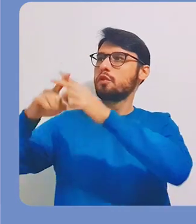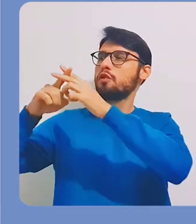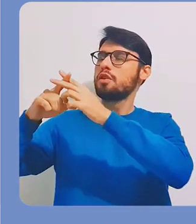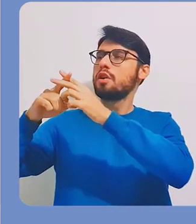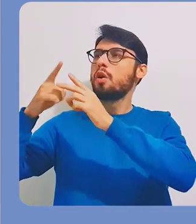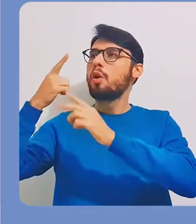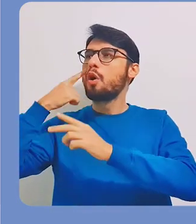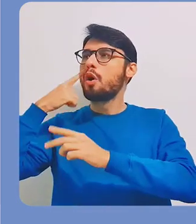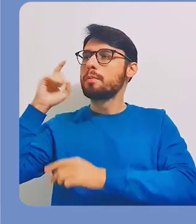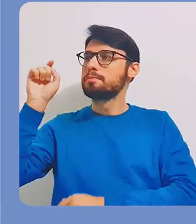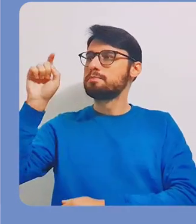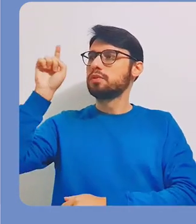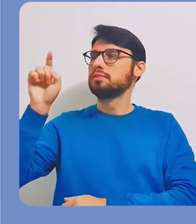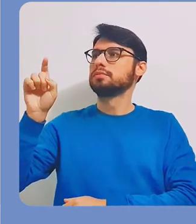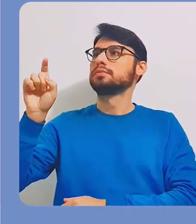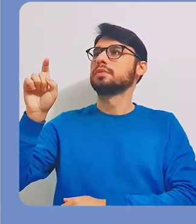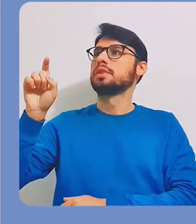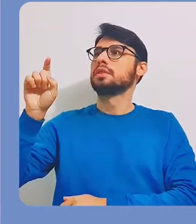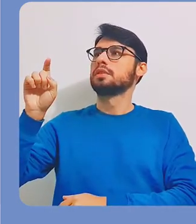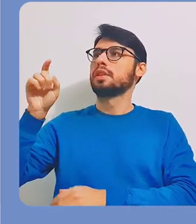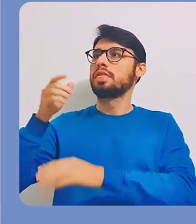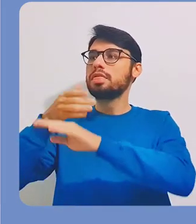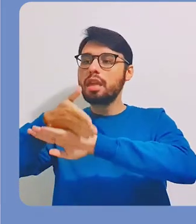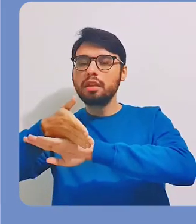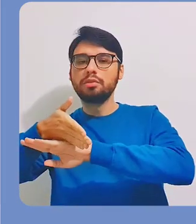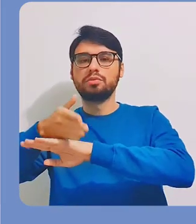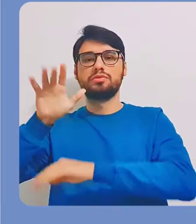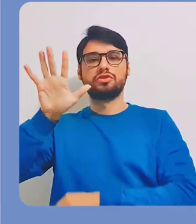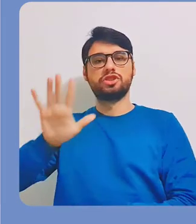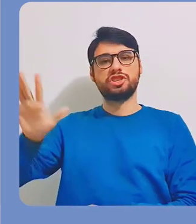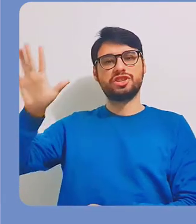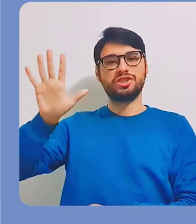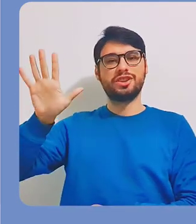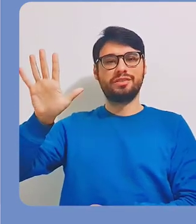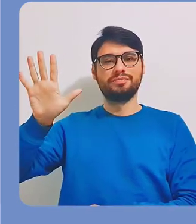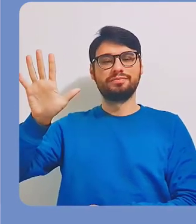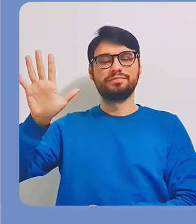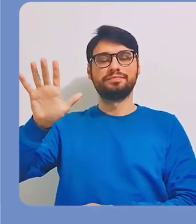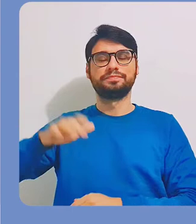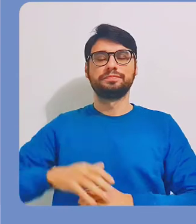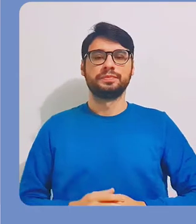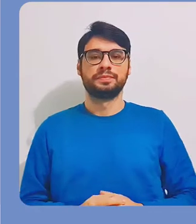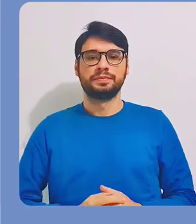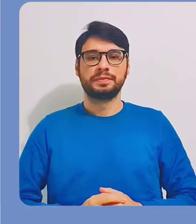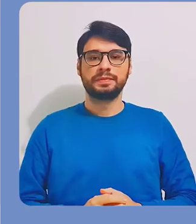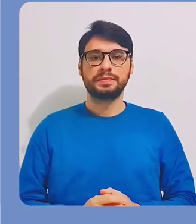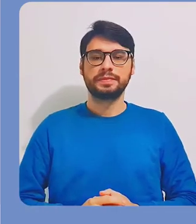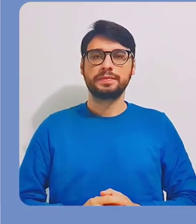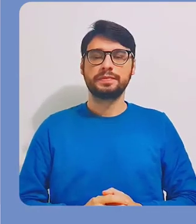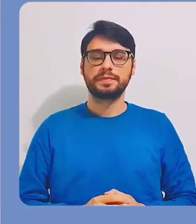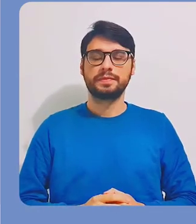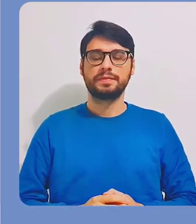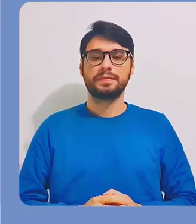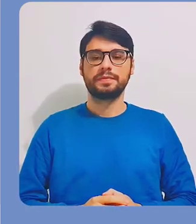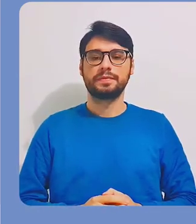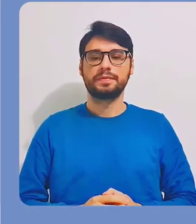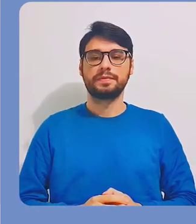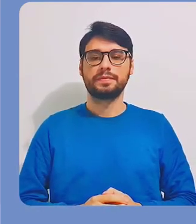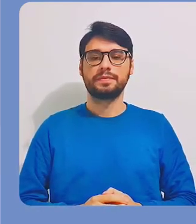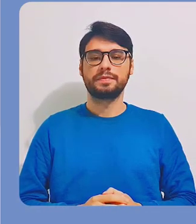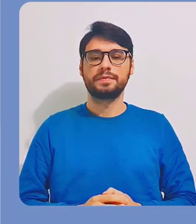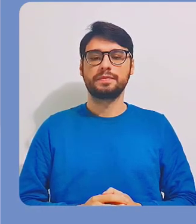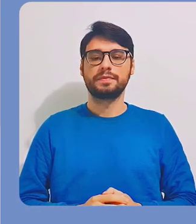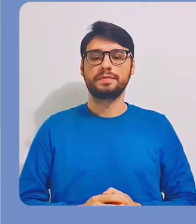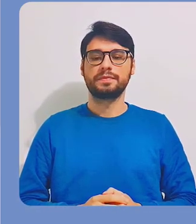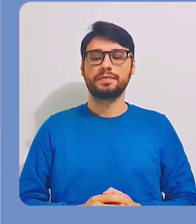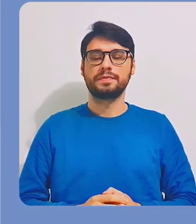primeiras configurações, a gente vai clicar na opção Configurações e então a gente vai